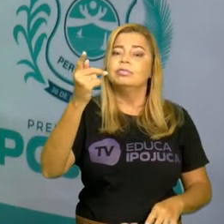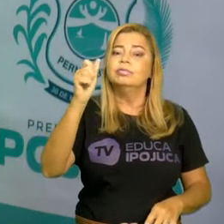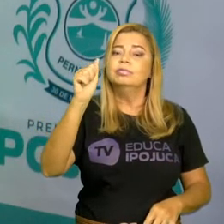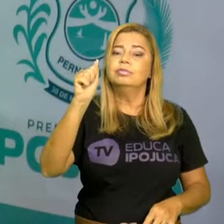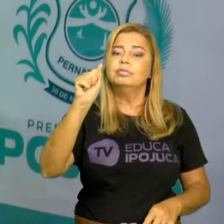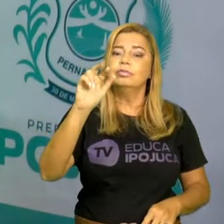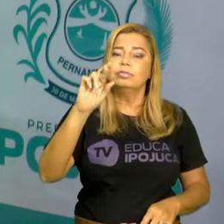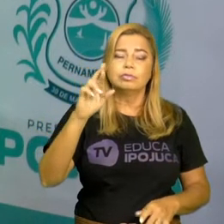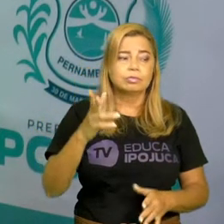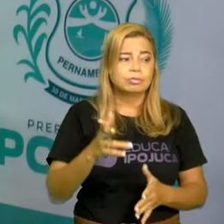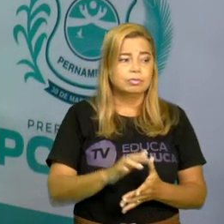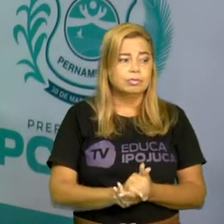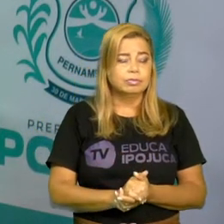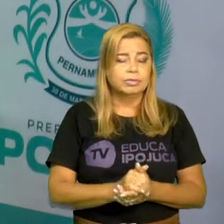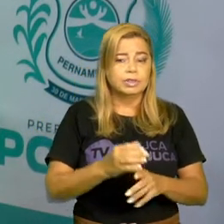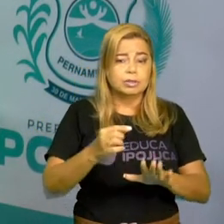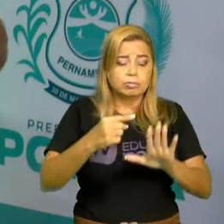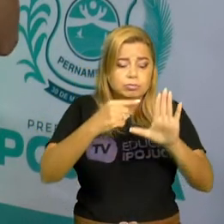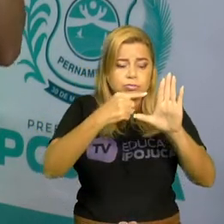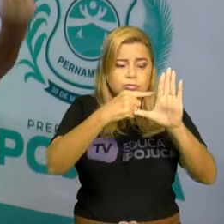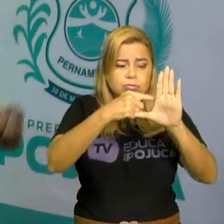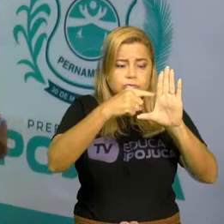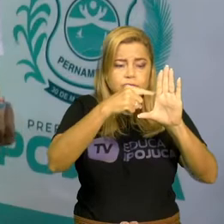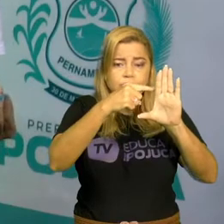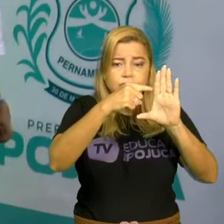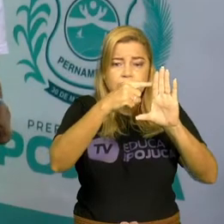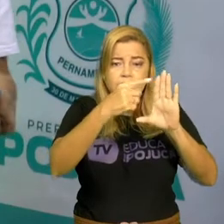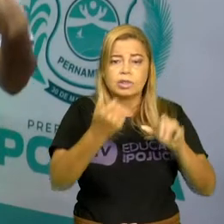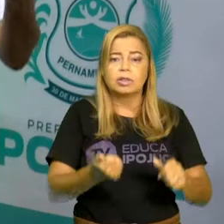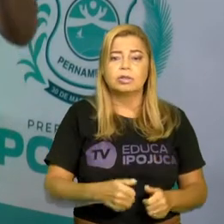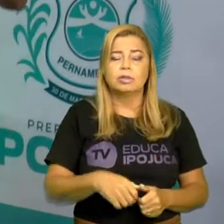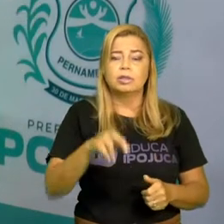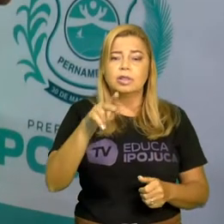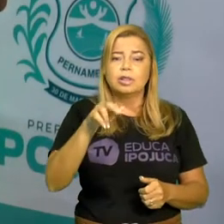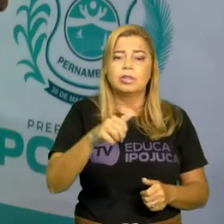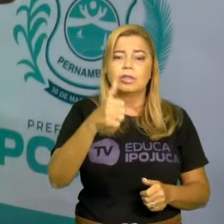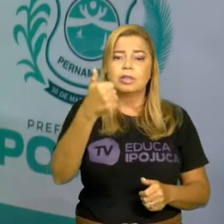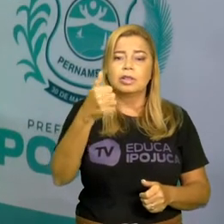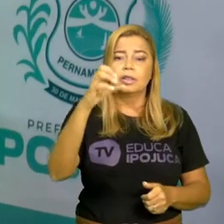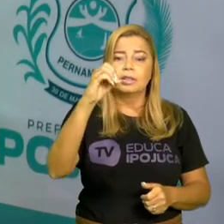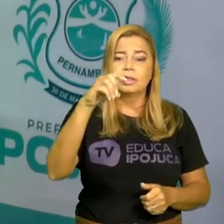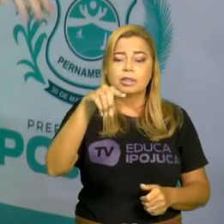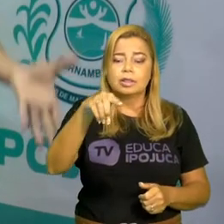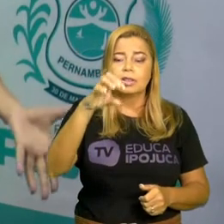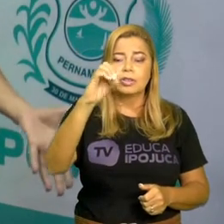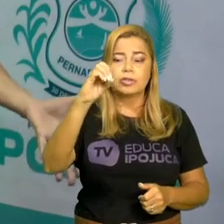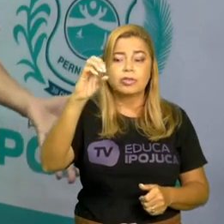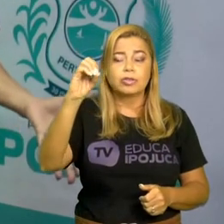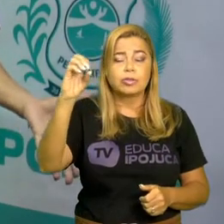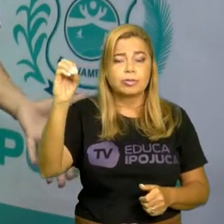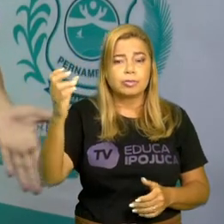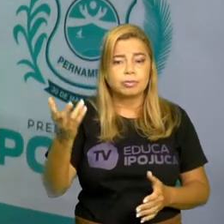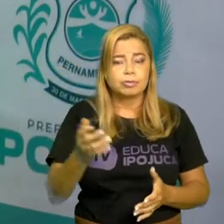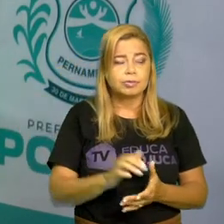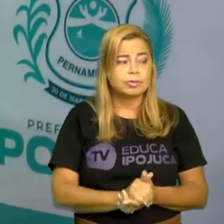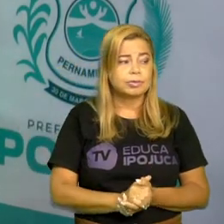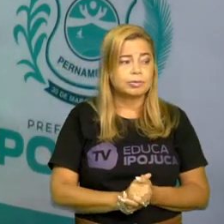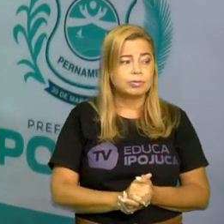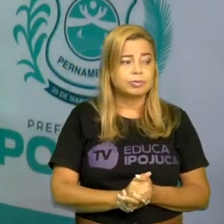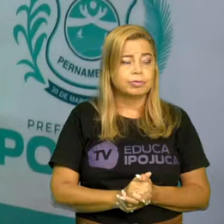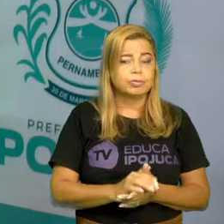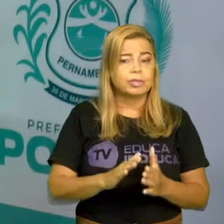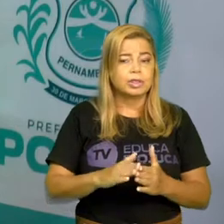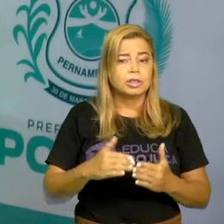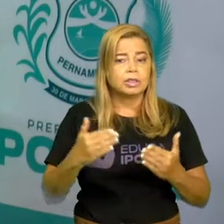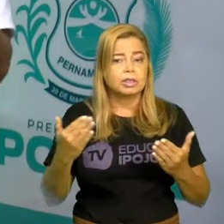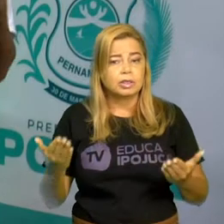5 bolinhas, cada bolinha dessa vale 10 mil. Aí você vai ter 50 mil. Aí você vai para a